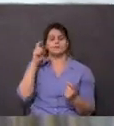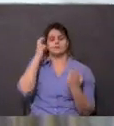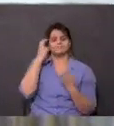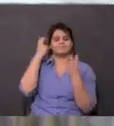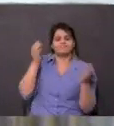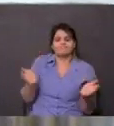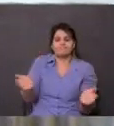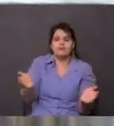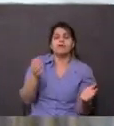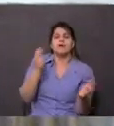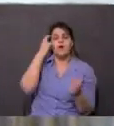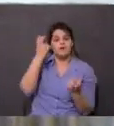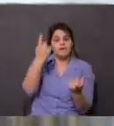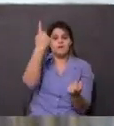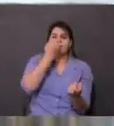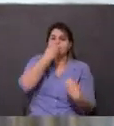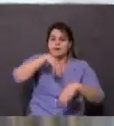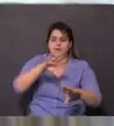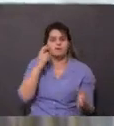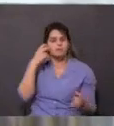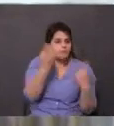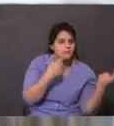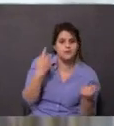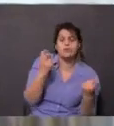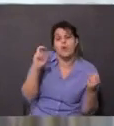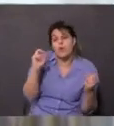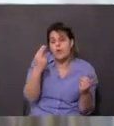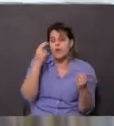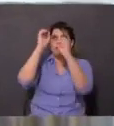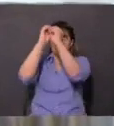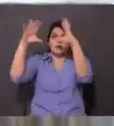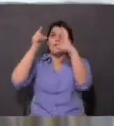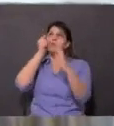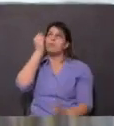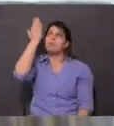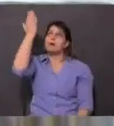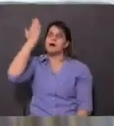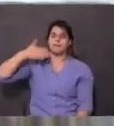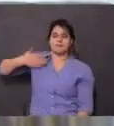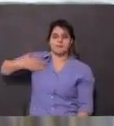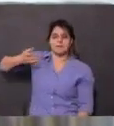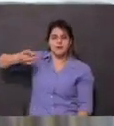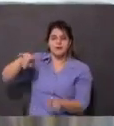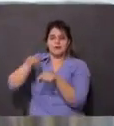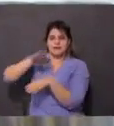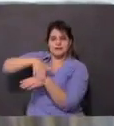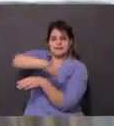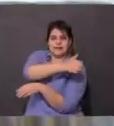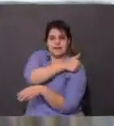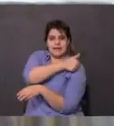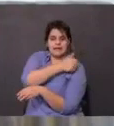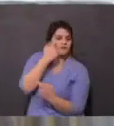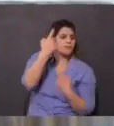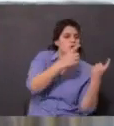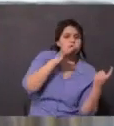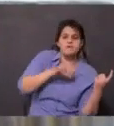ovelha perdida, ou do Pai misericordioso que sai de casa para ir ao encontro do seu filho